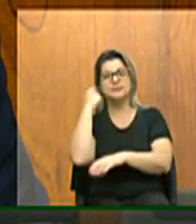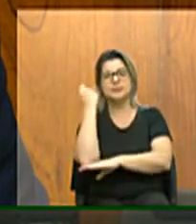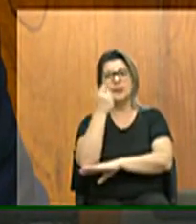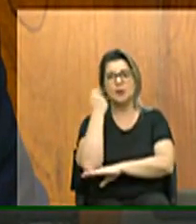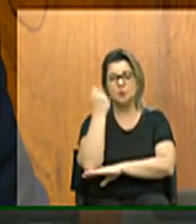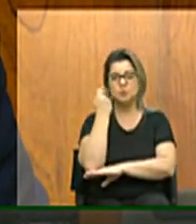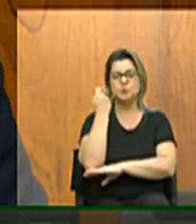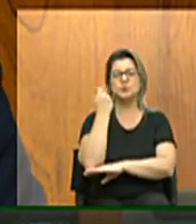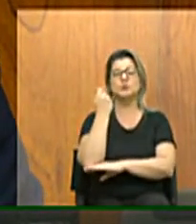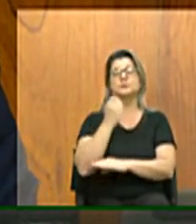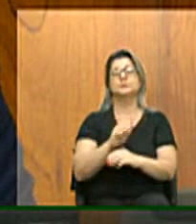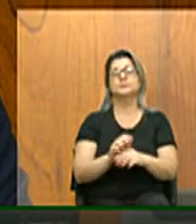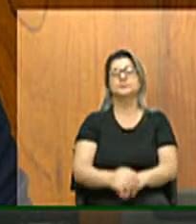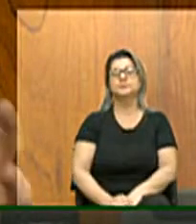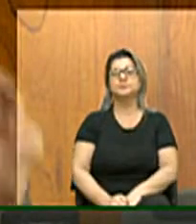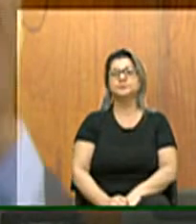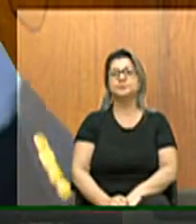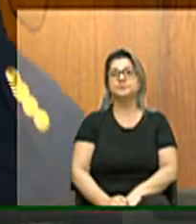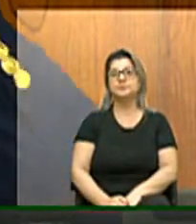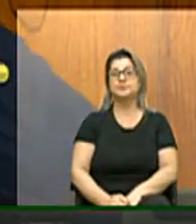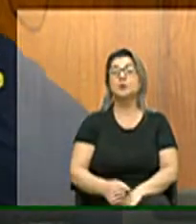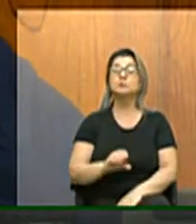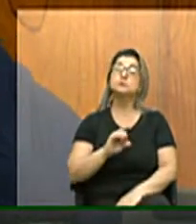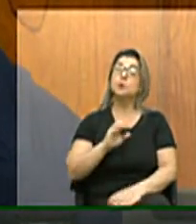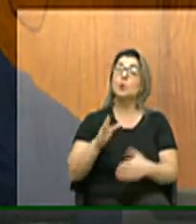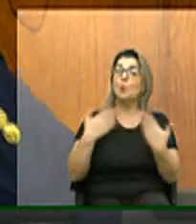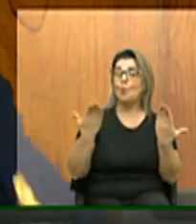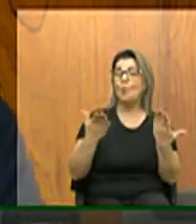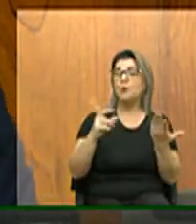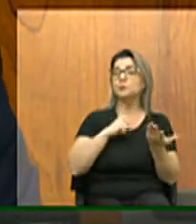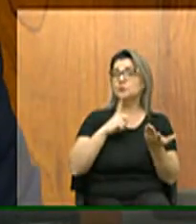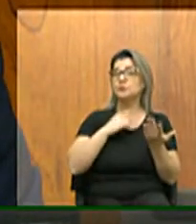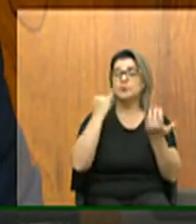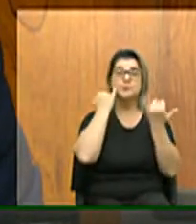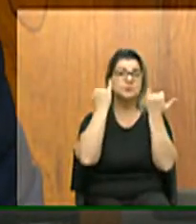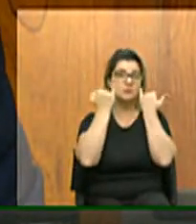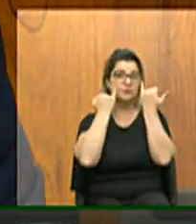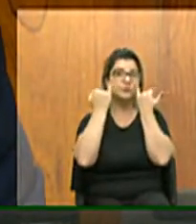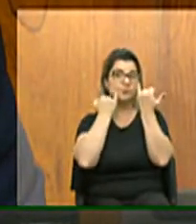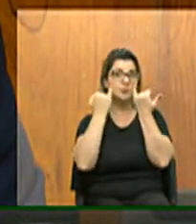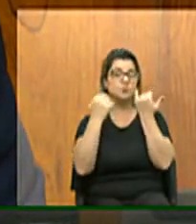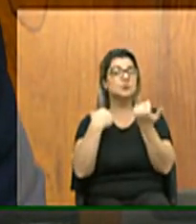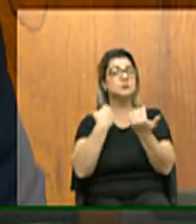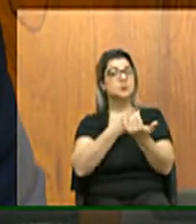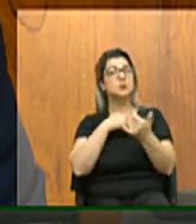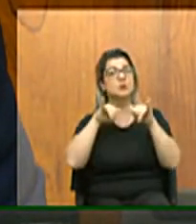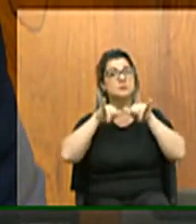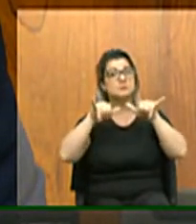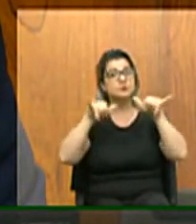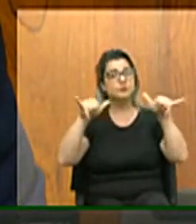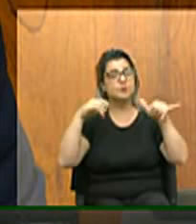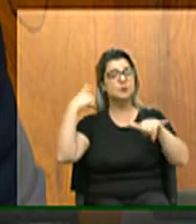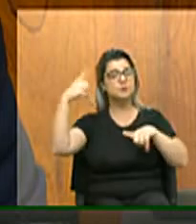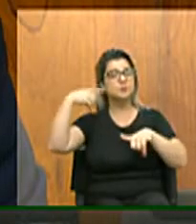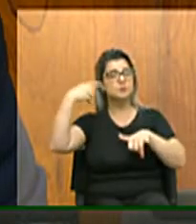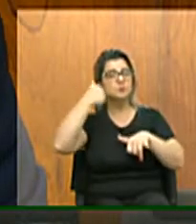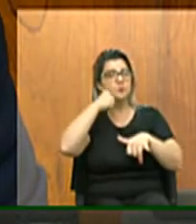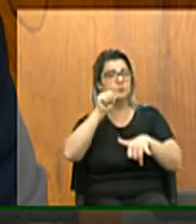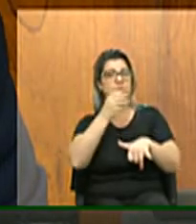essa finalidade também. Então, assim que tivermos as informações, nós repassaremos aos deputados e